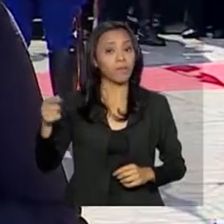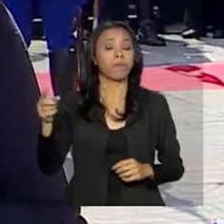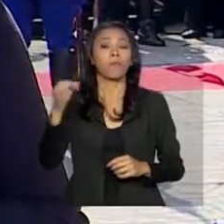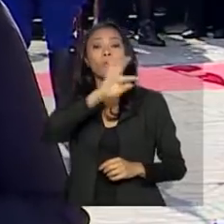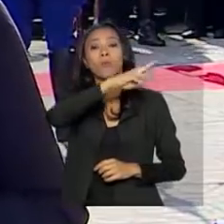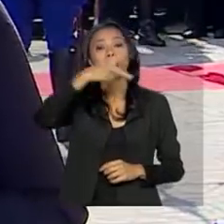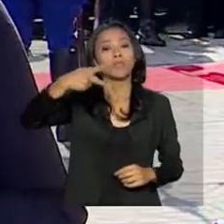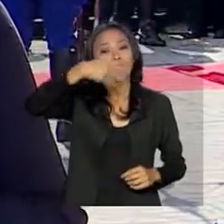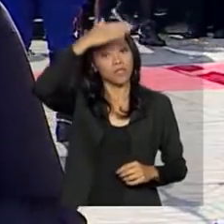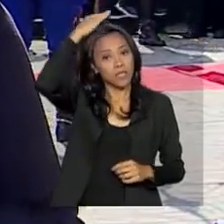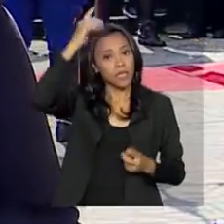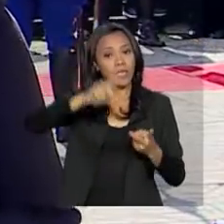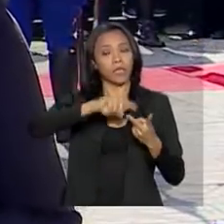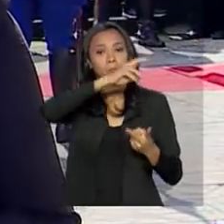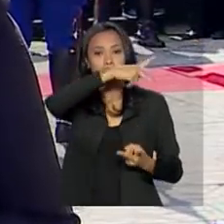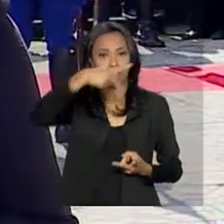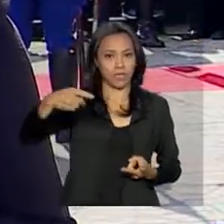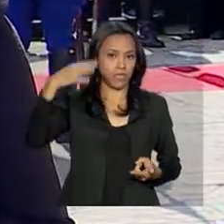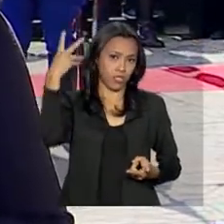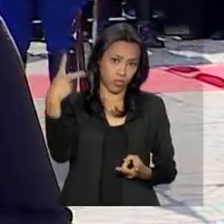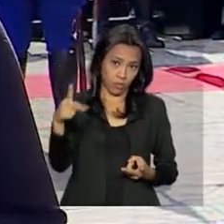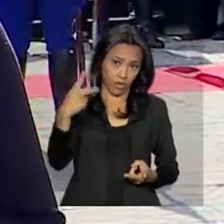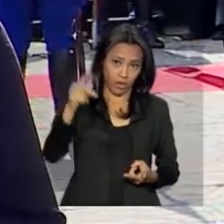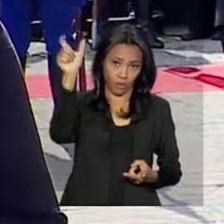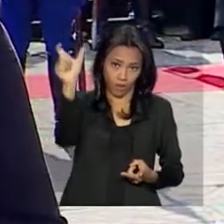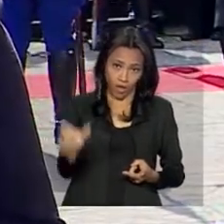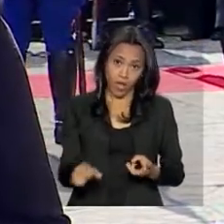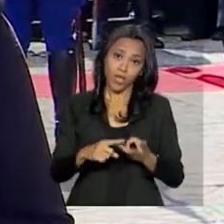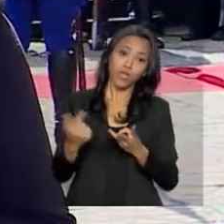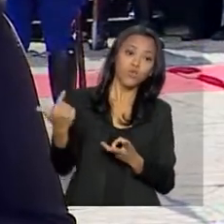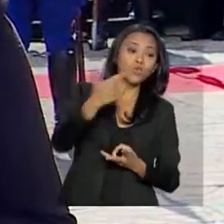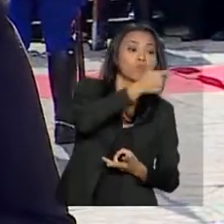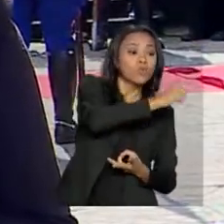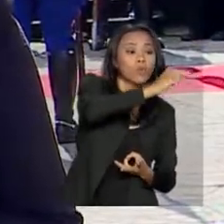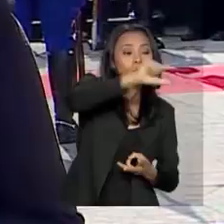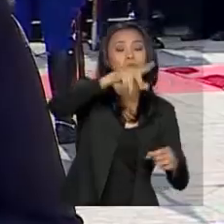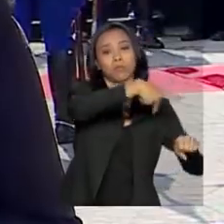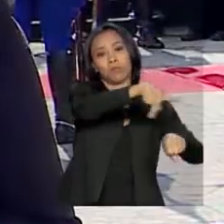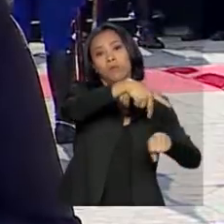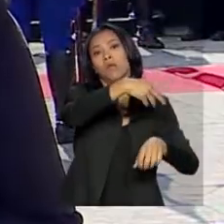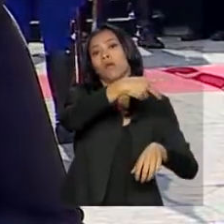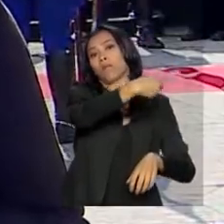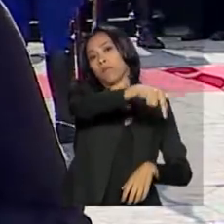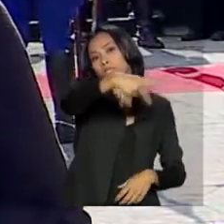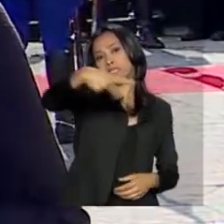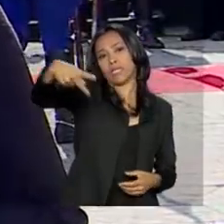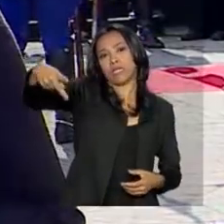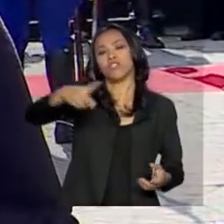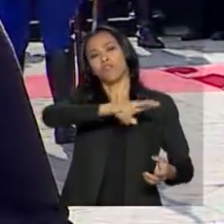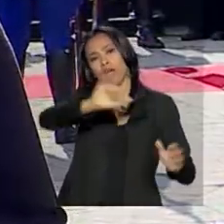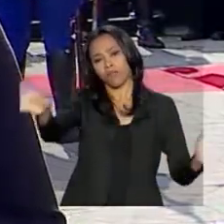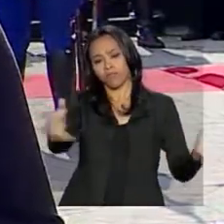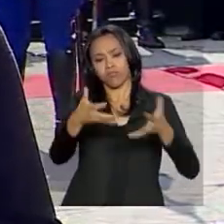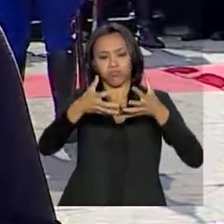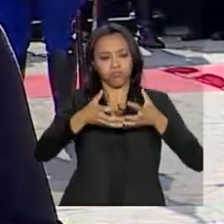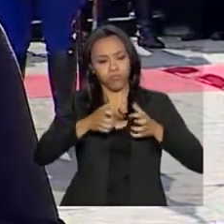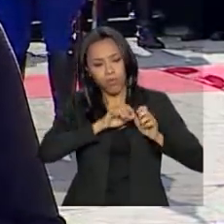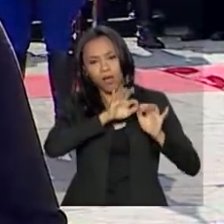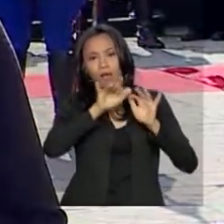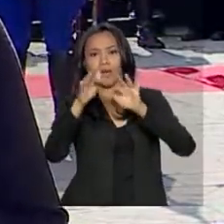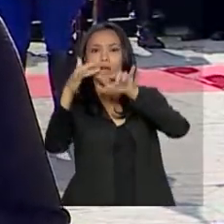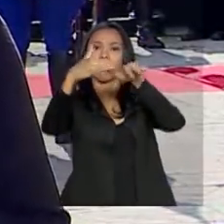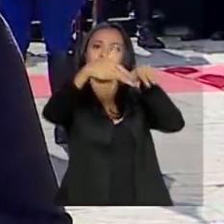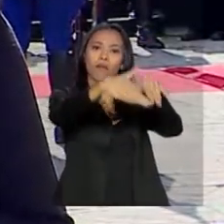Temer o presidente paraguaio Mário ábito benitz e os outros presidentes que estão aqui Eles seguem para o palácio Lopes Eles voltam para esse